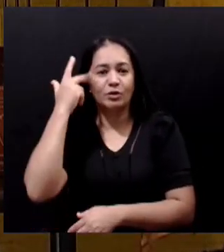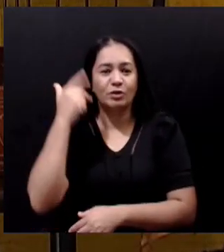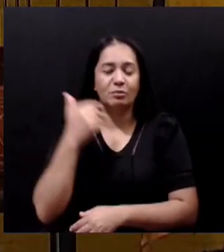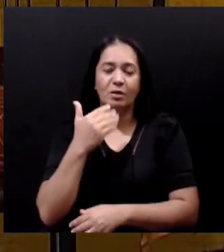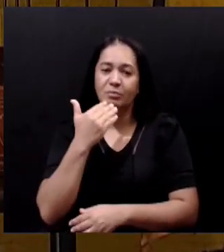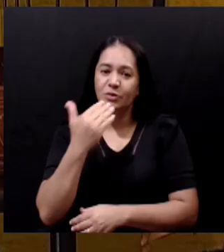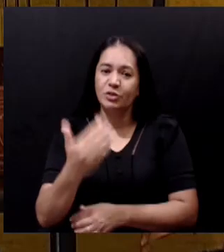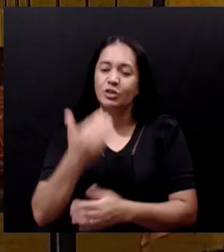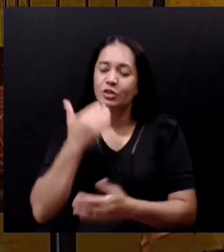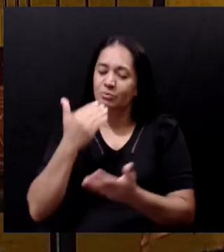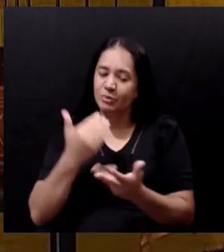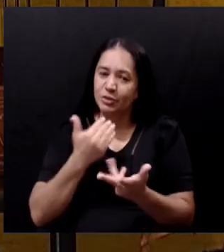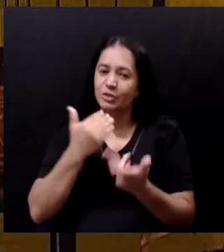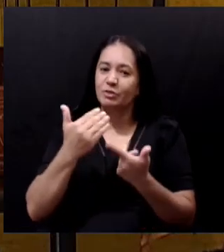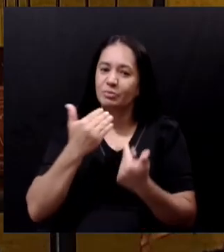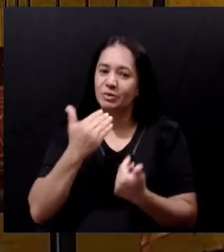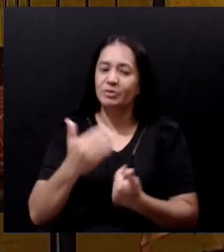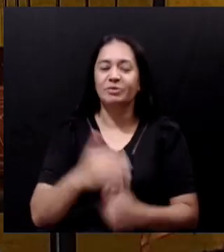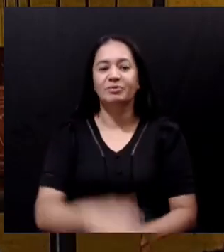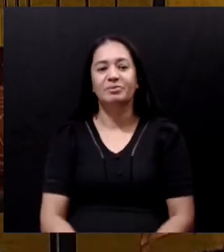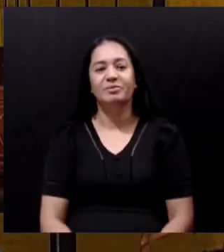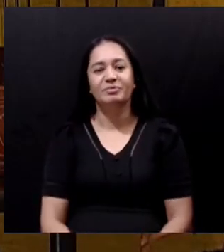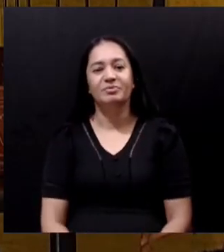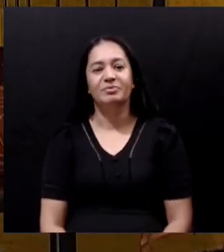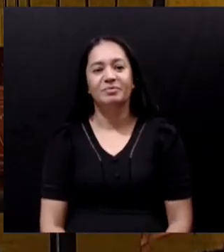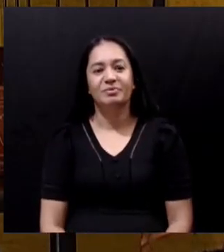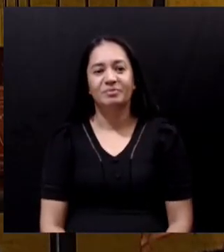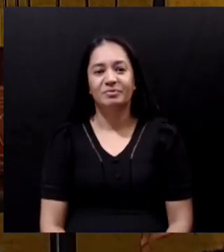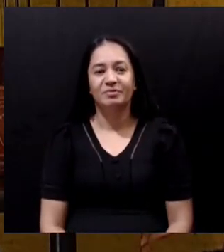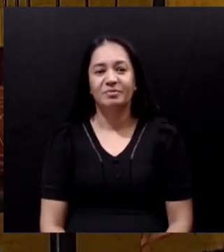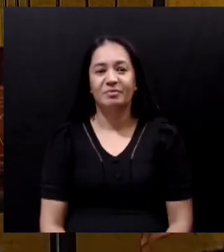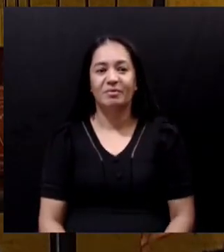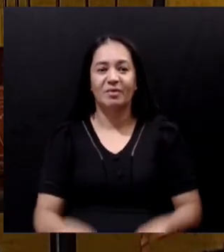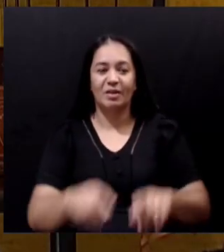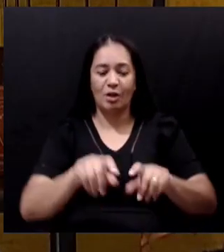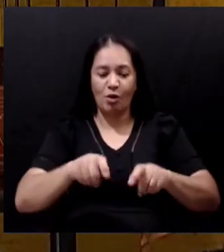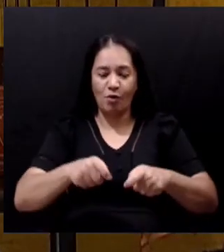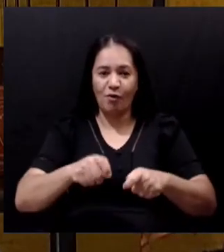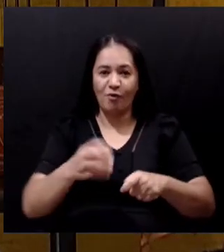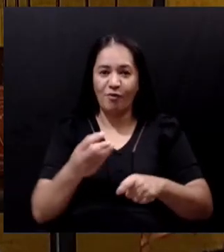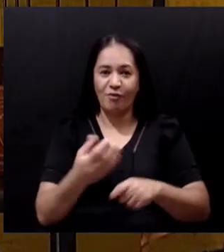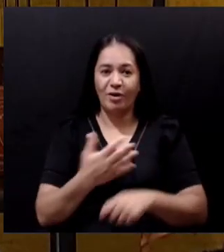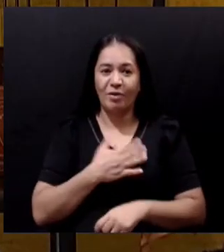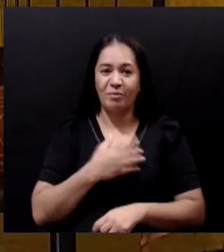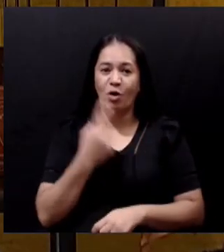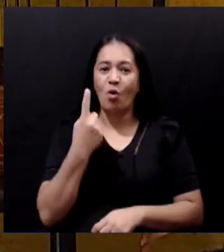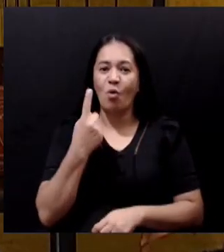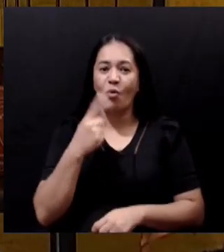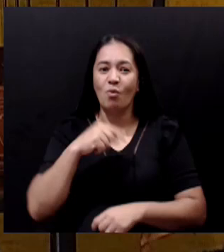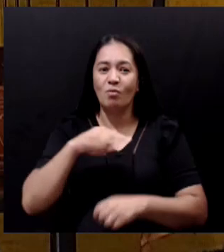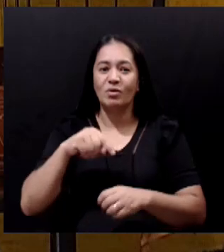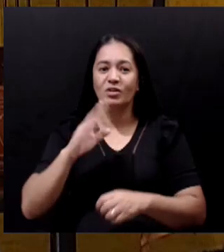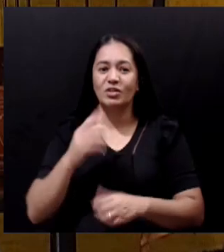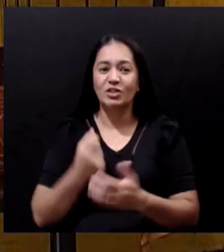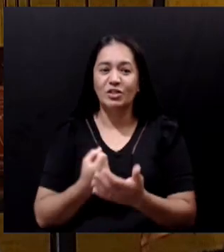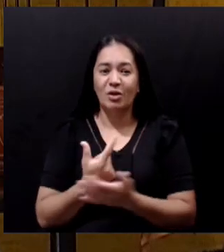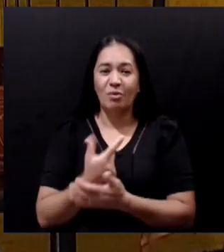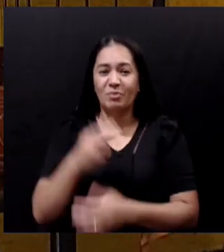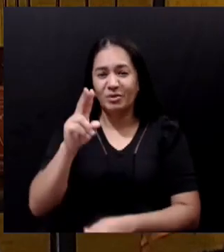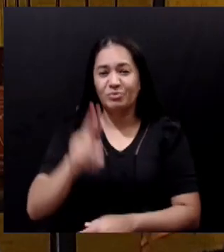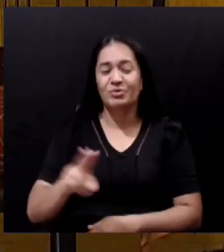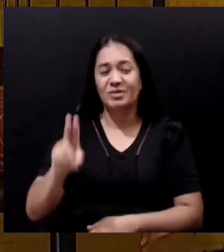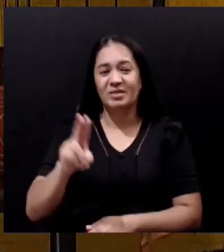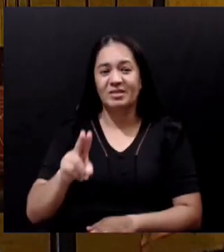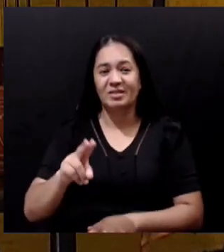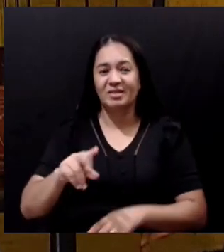pedindo. E meu fogão, ele só funcionava uma boca, que era um fogão que eu já tinha comprado usado. A pessoa